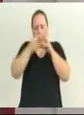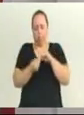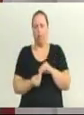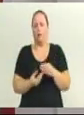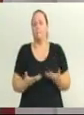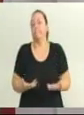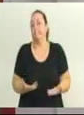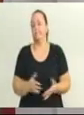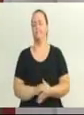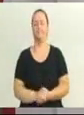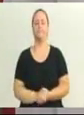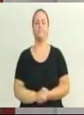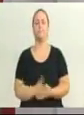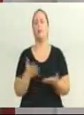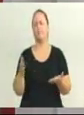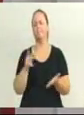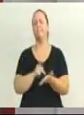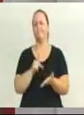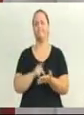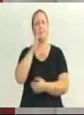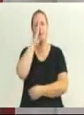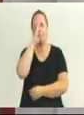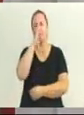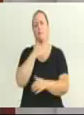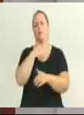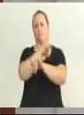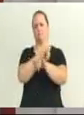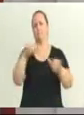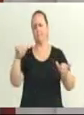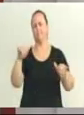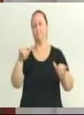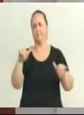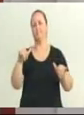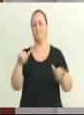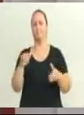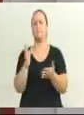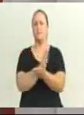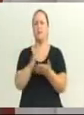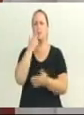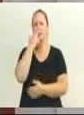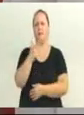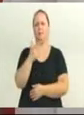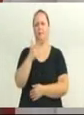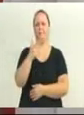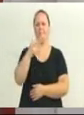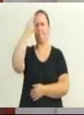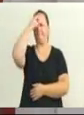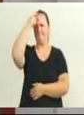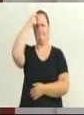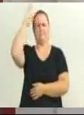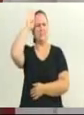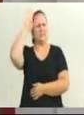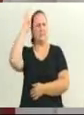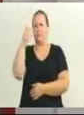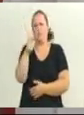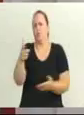Então eu quero dizer, principalmente, àqueles que fazem, que são tão retardados que nem ele, que fazem comentário